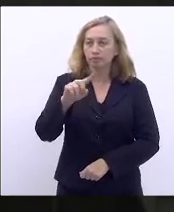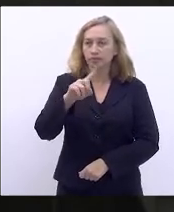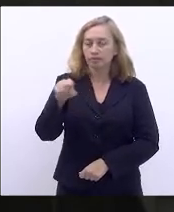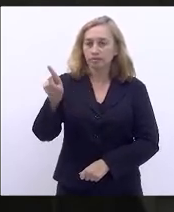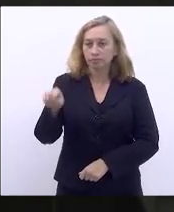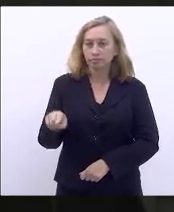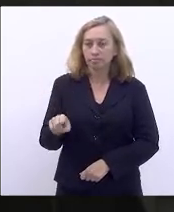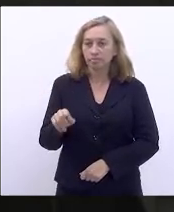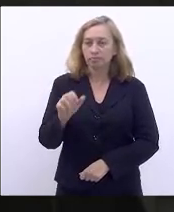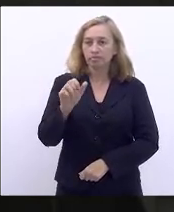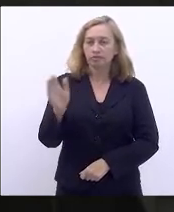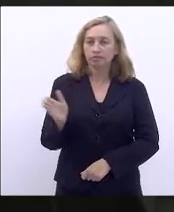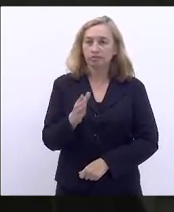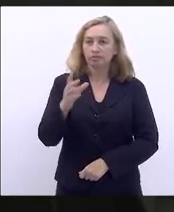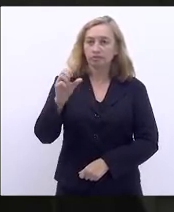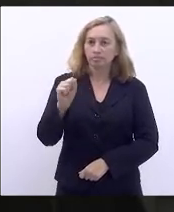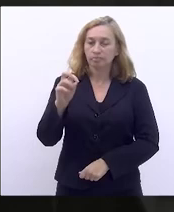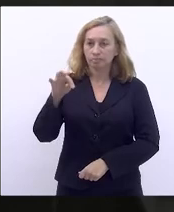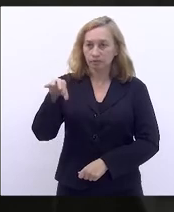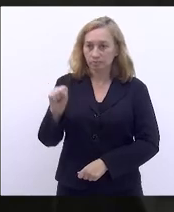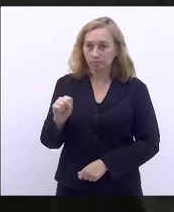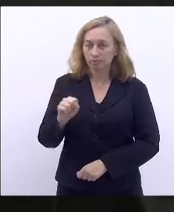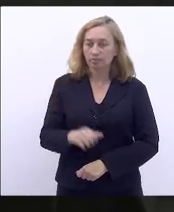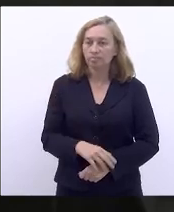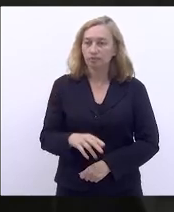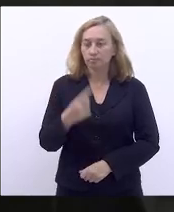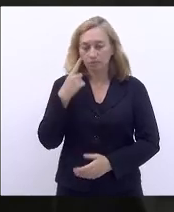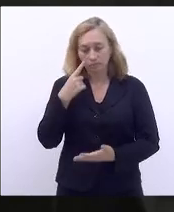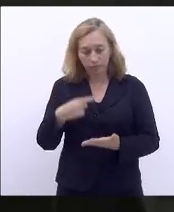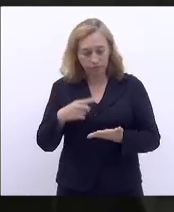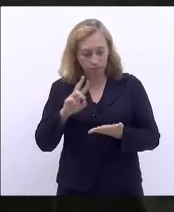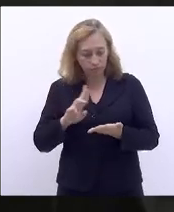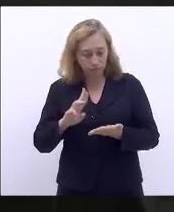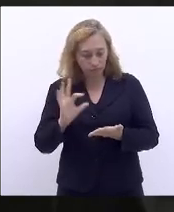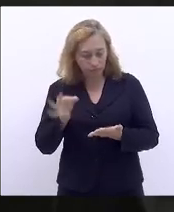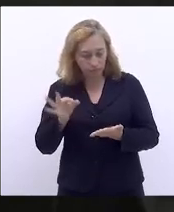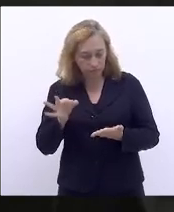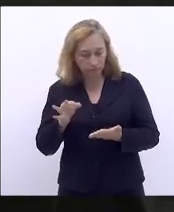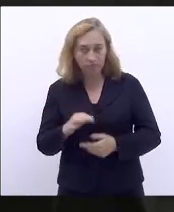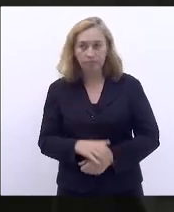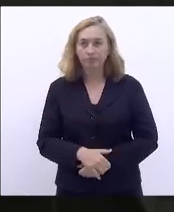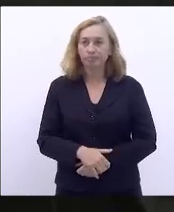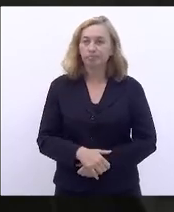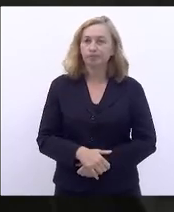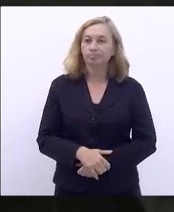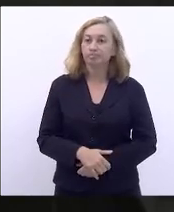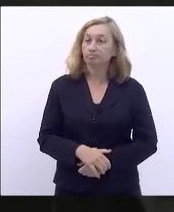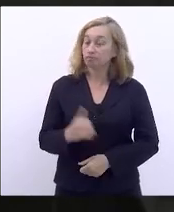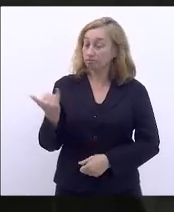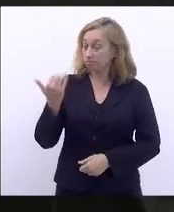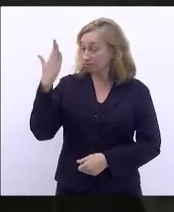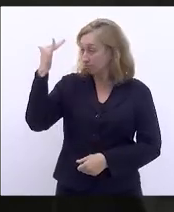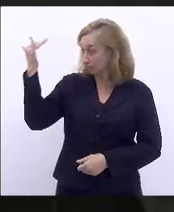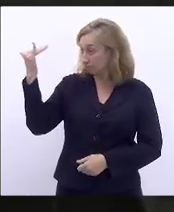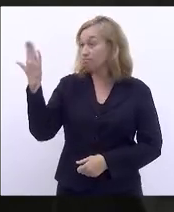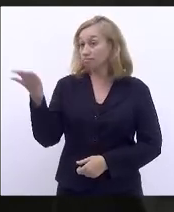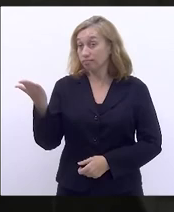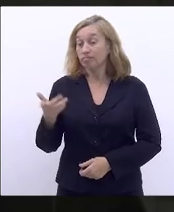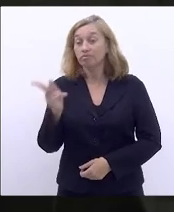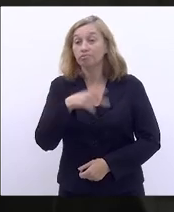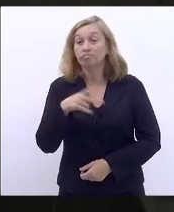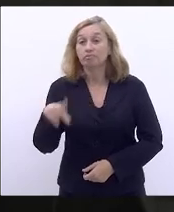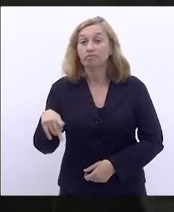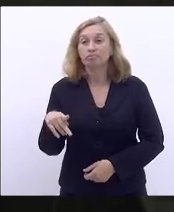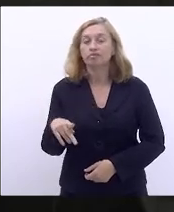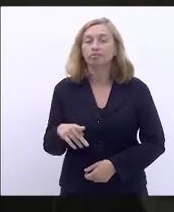Tauan Santos. Deixa eu pegar aqui o nome dele direitinho, porque ele é muito importante. É um